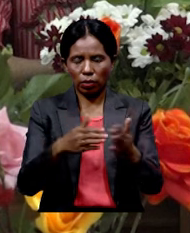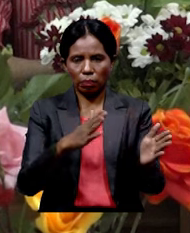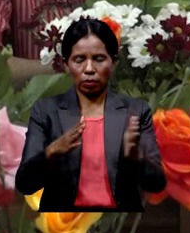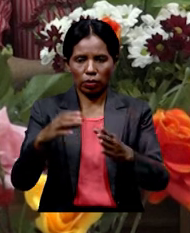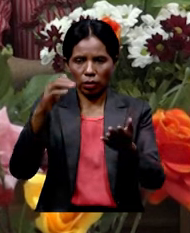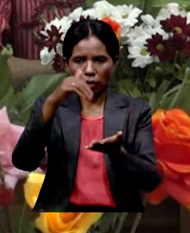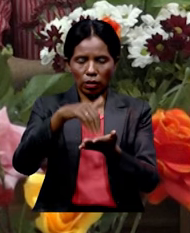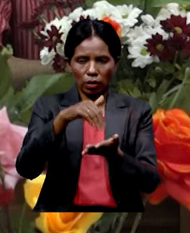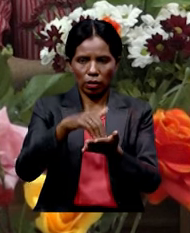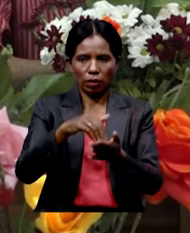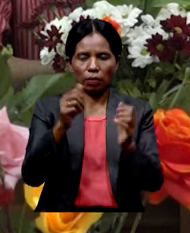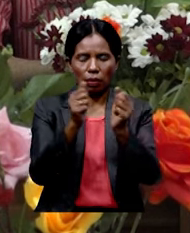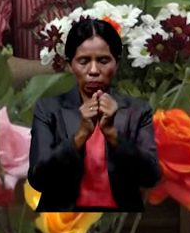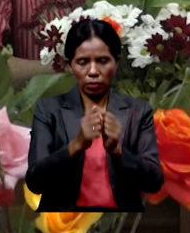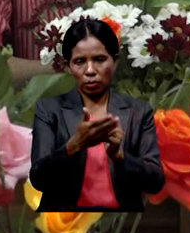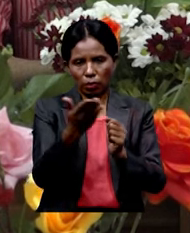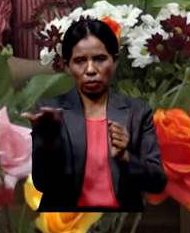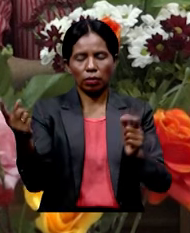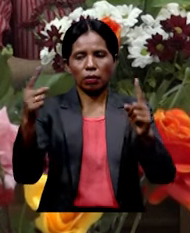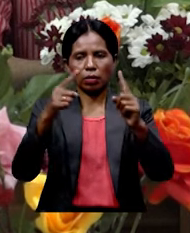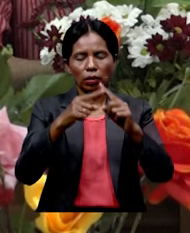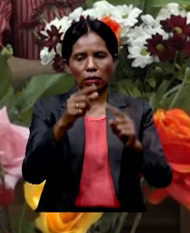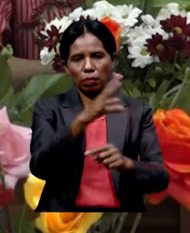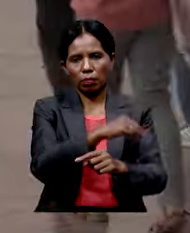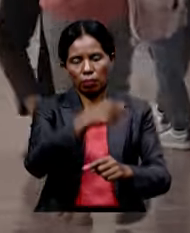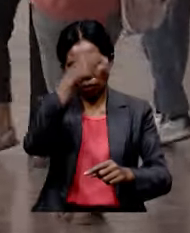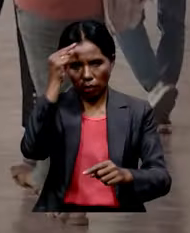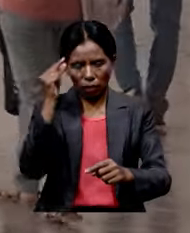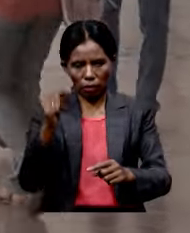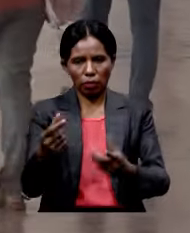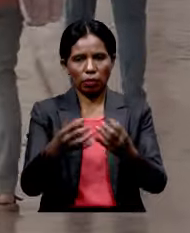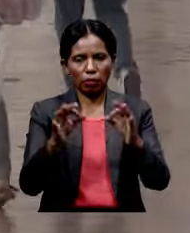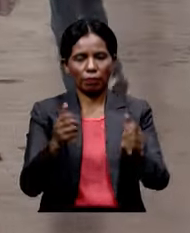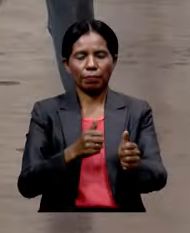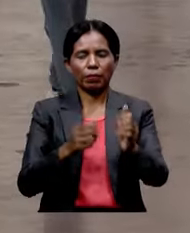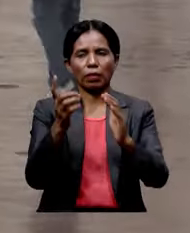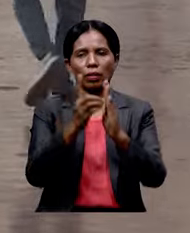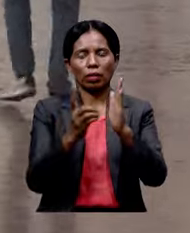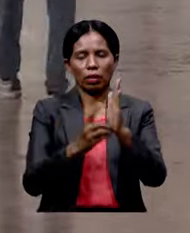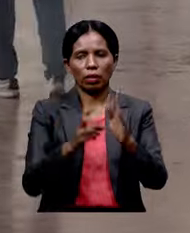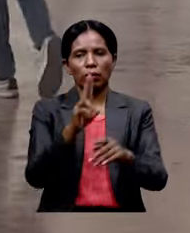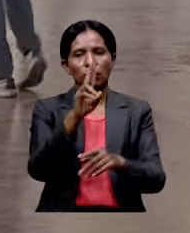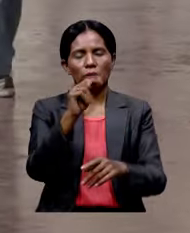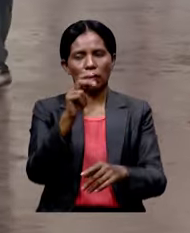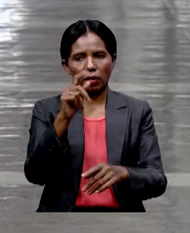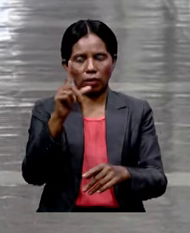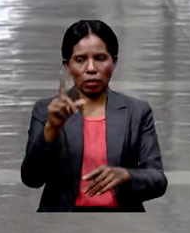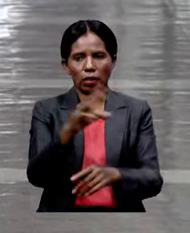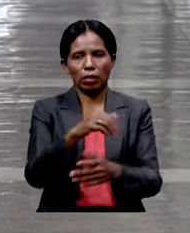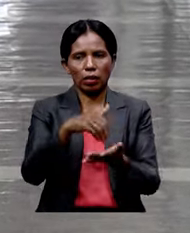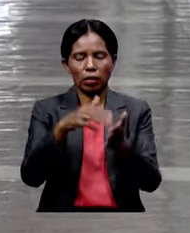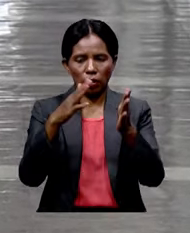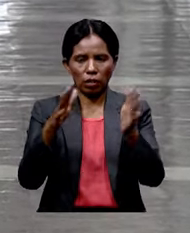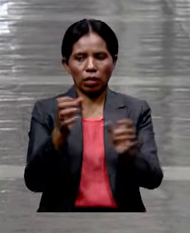estudo, bele acompanha e tabot ser a to e tabot ser em graduação. Tir dado susi Universidade Nacional Timor-Leste, estudante